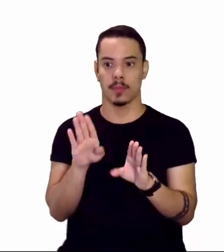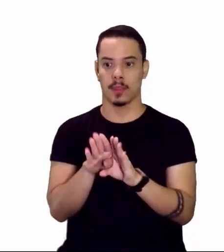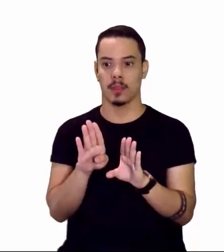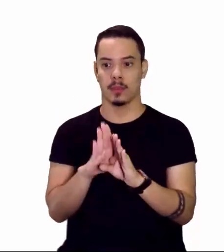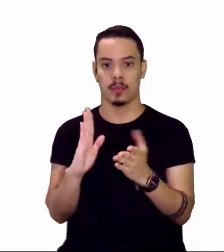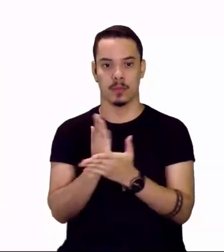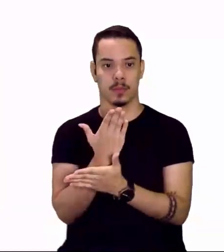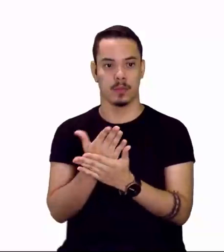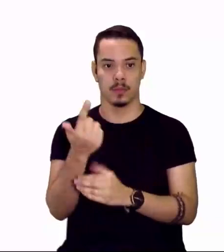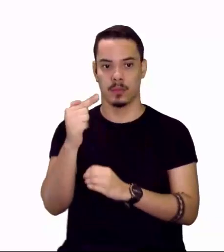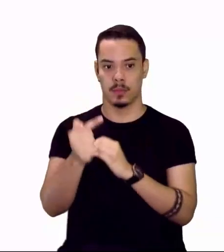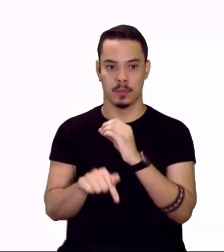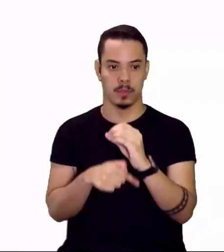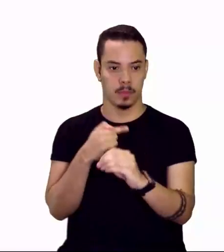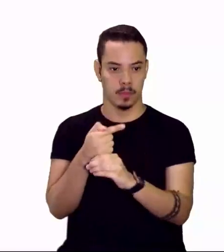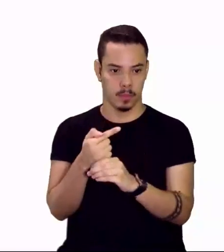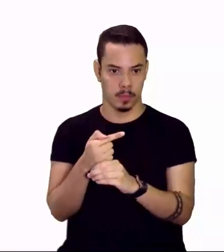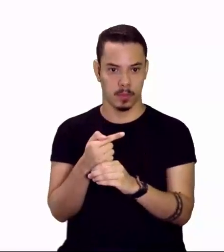de não metais